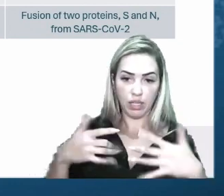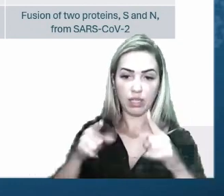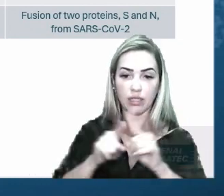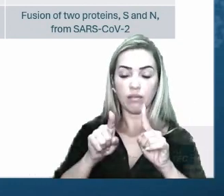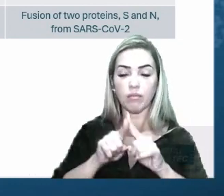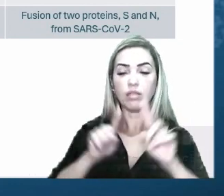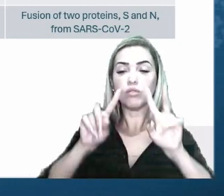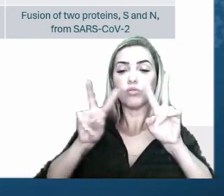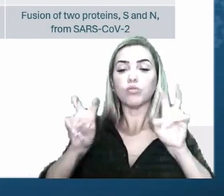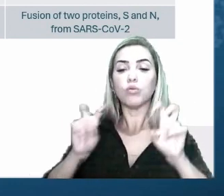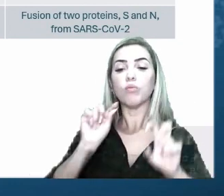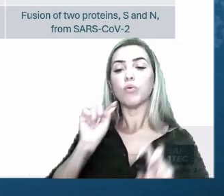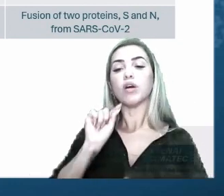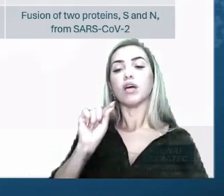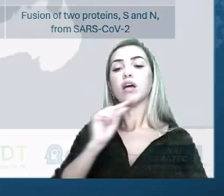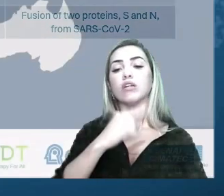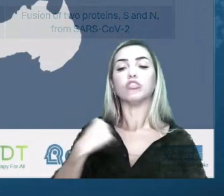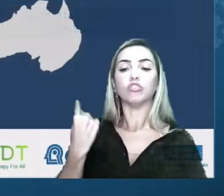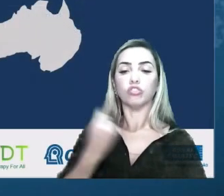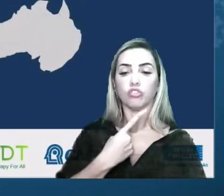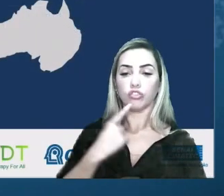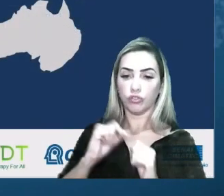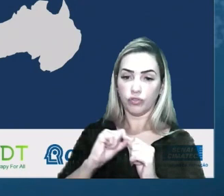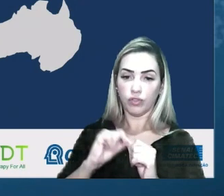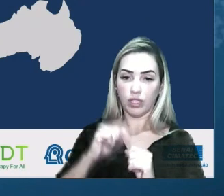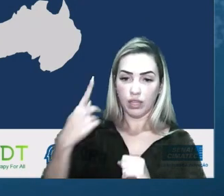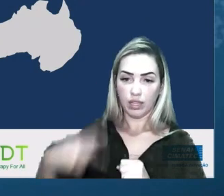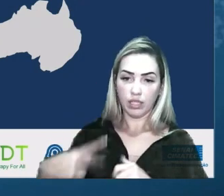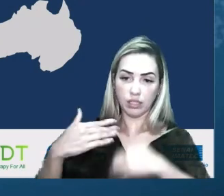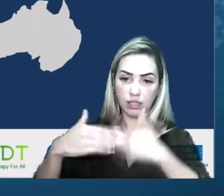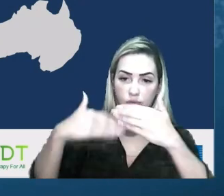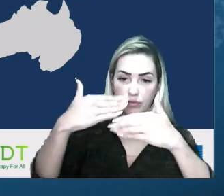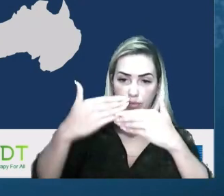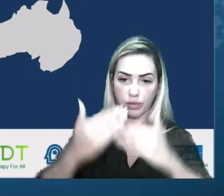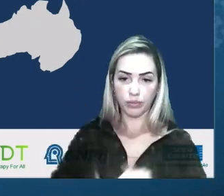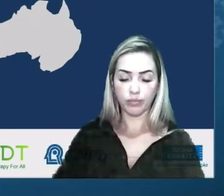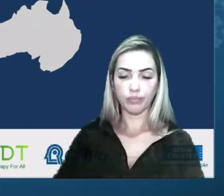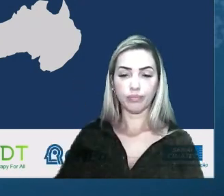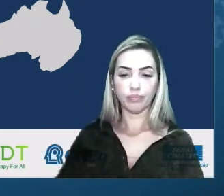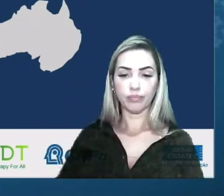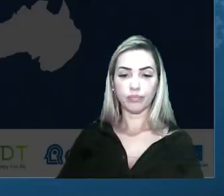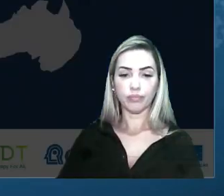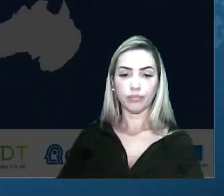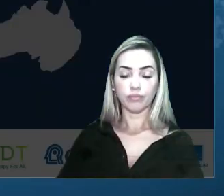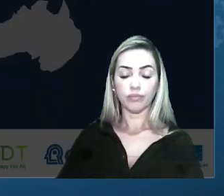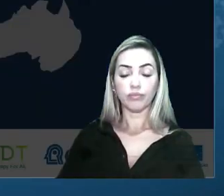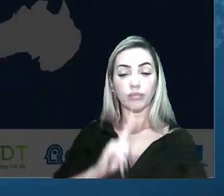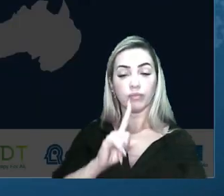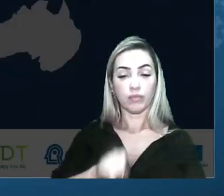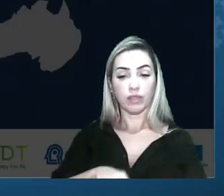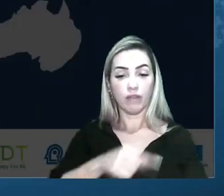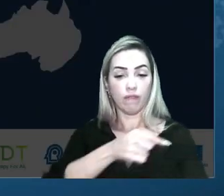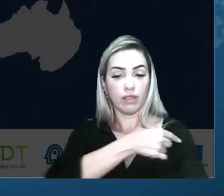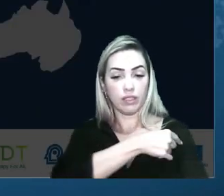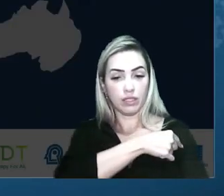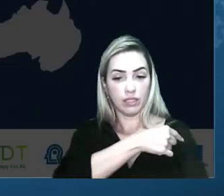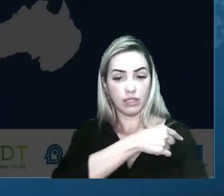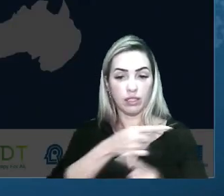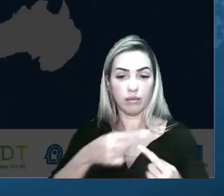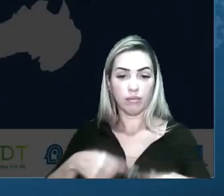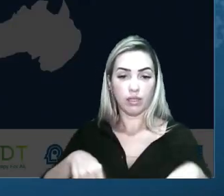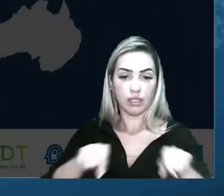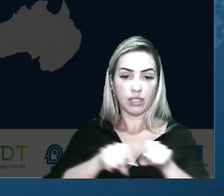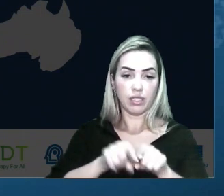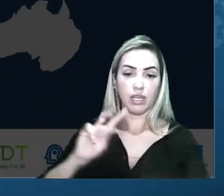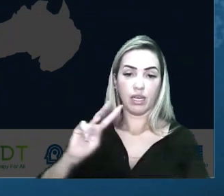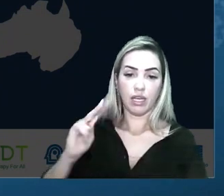gente fez nesse desenvolvimento. Então, é uma vacina que foi feita em parceria com a HDT,